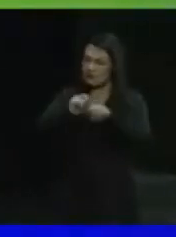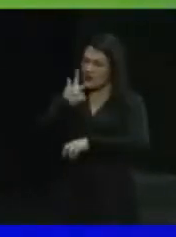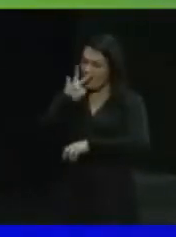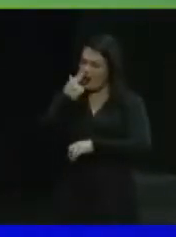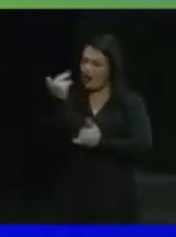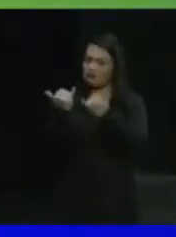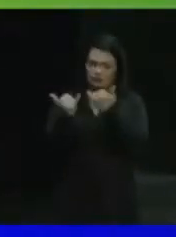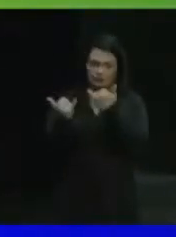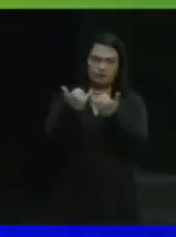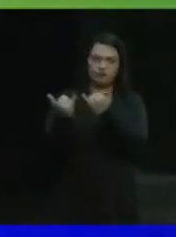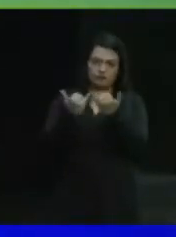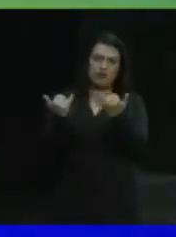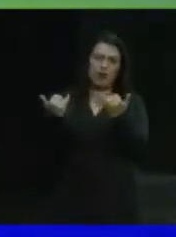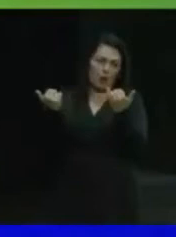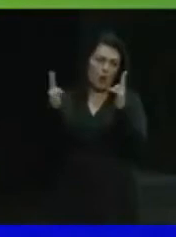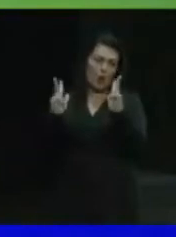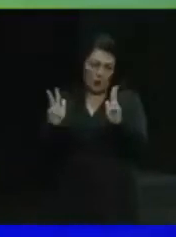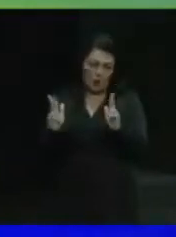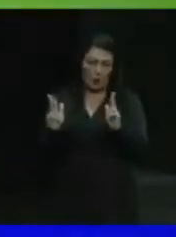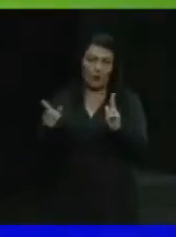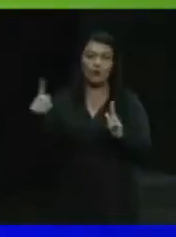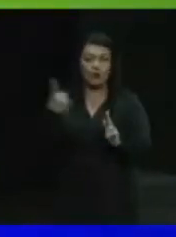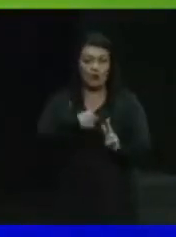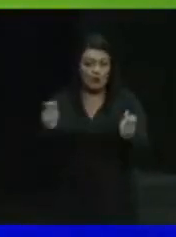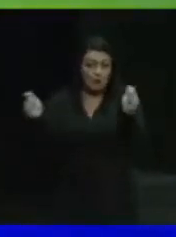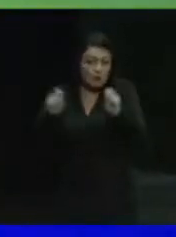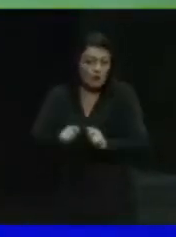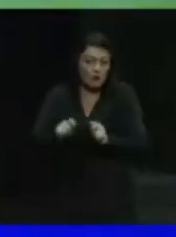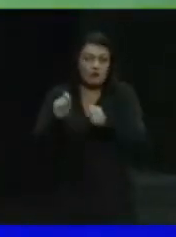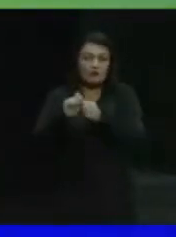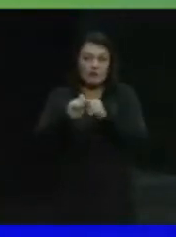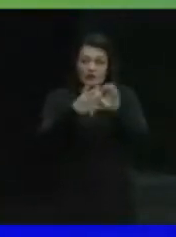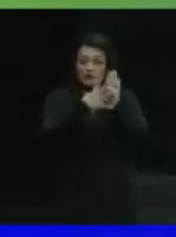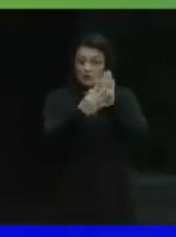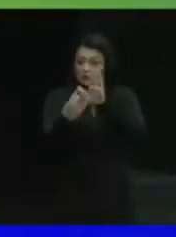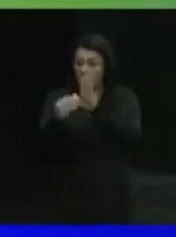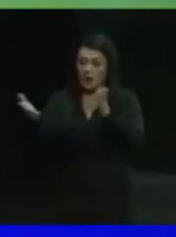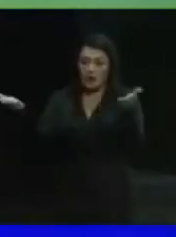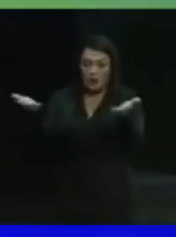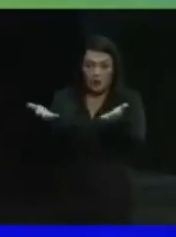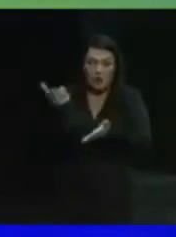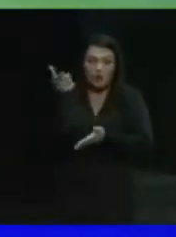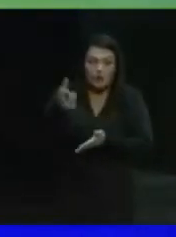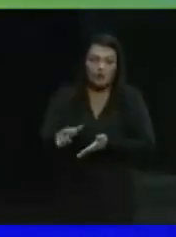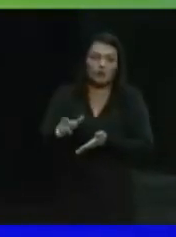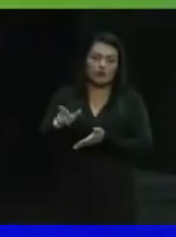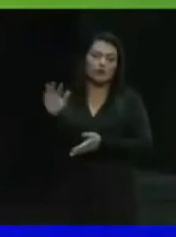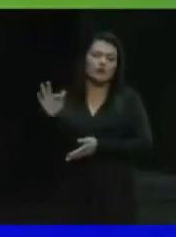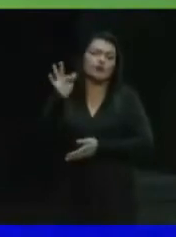parecida. Então nós podemos fazer com que isso seja realidade de novo. O futuro do